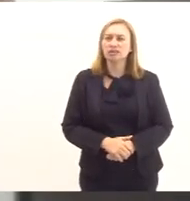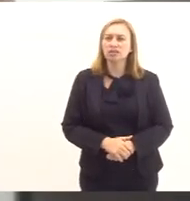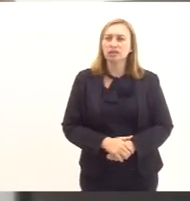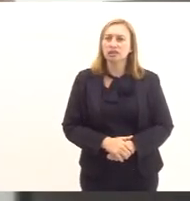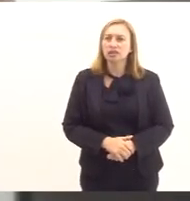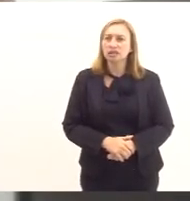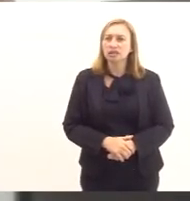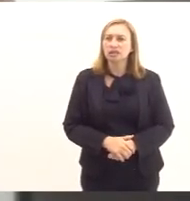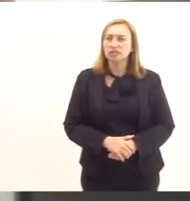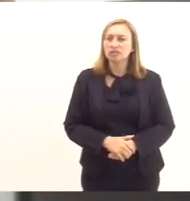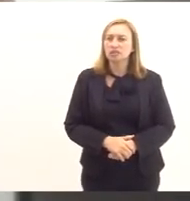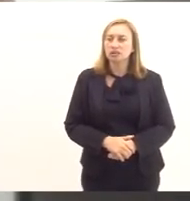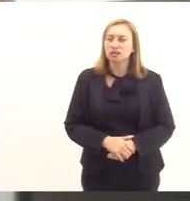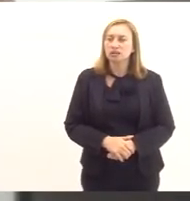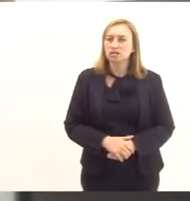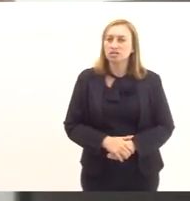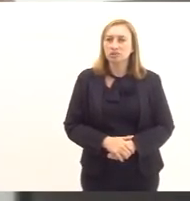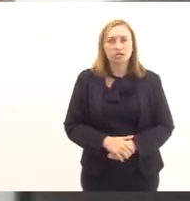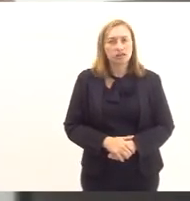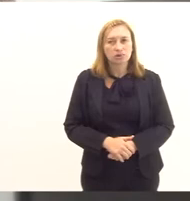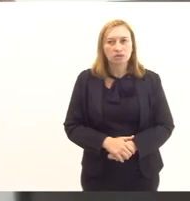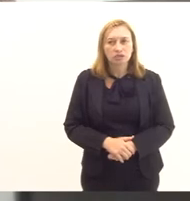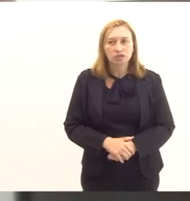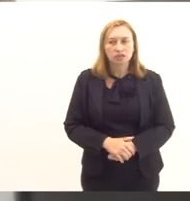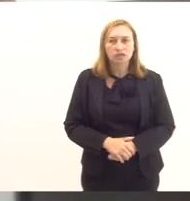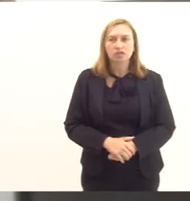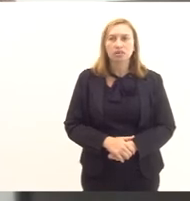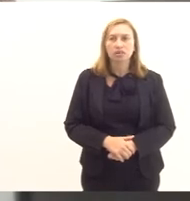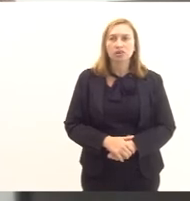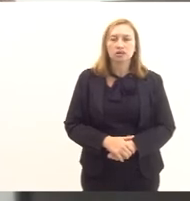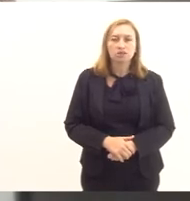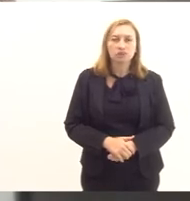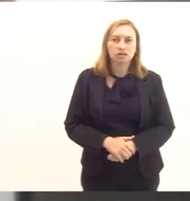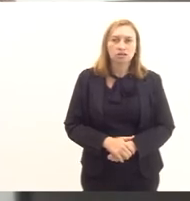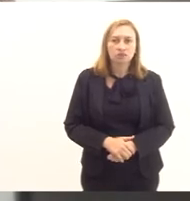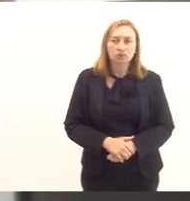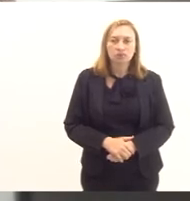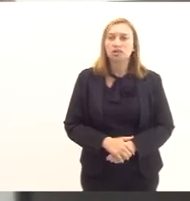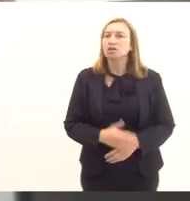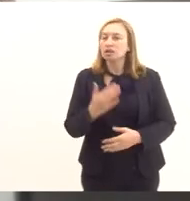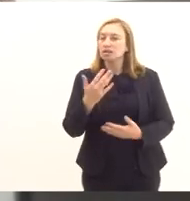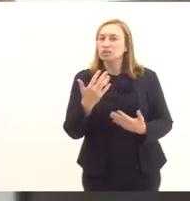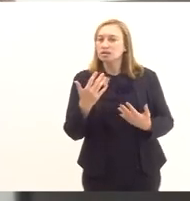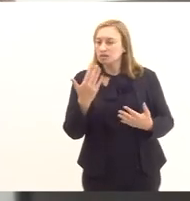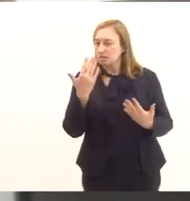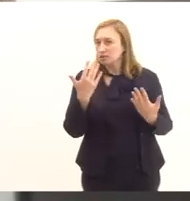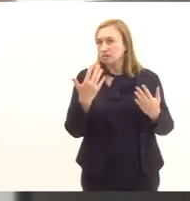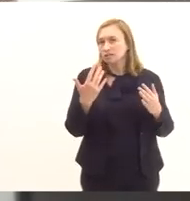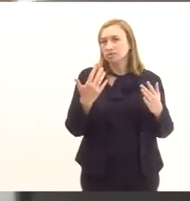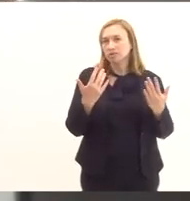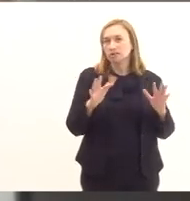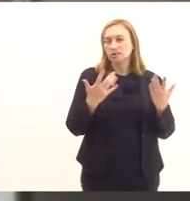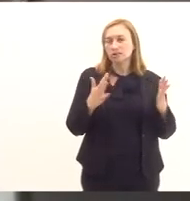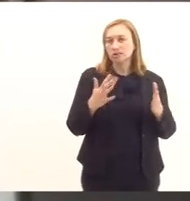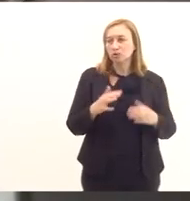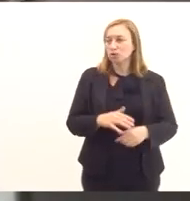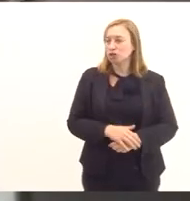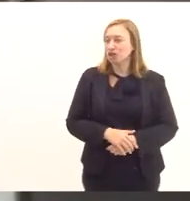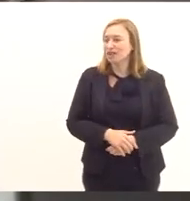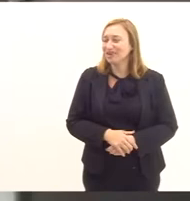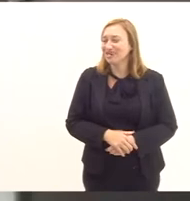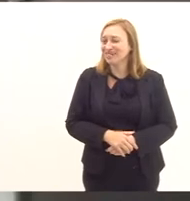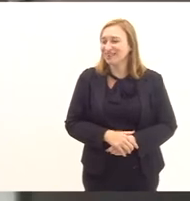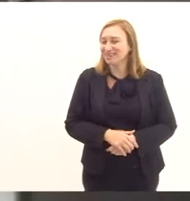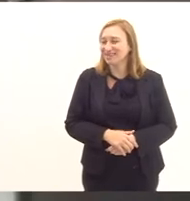aqueles que é operadores do direito aqui na área do Judiciário cumprimentando-o Eduardo afamp comprimento a